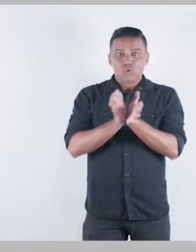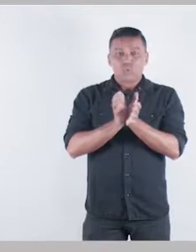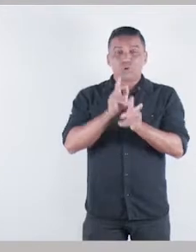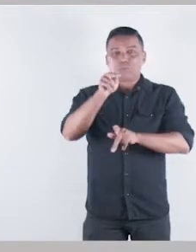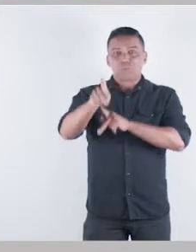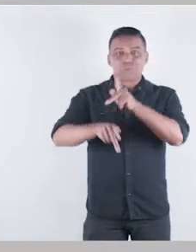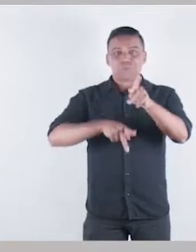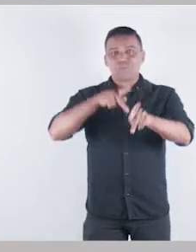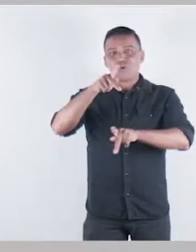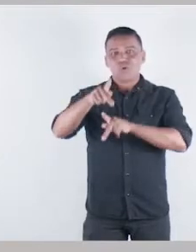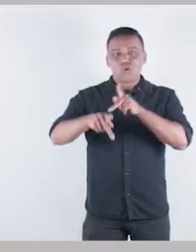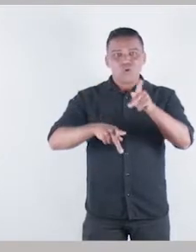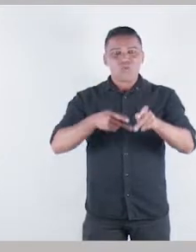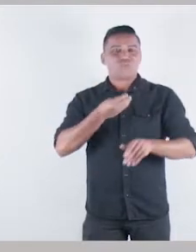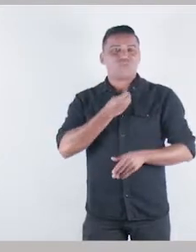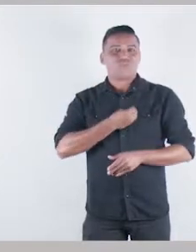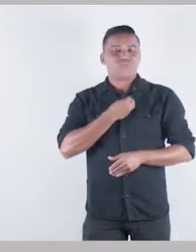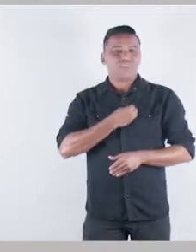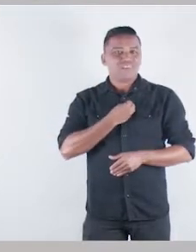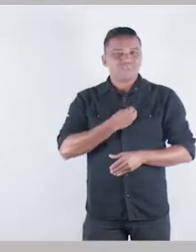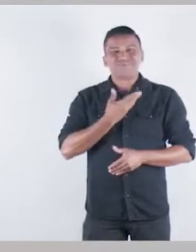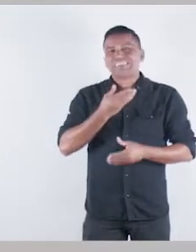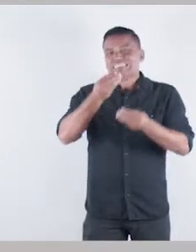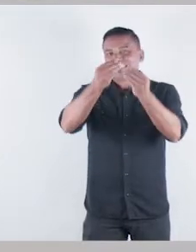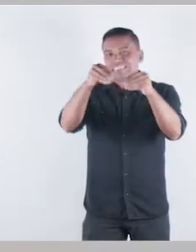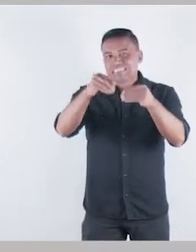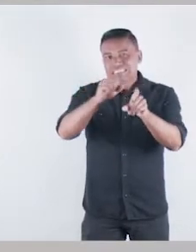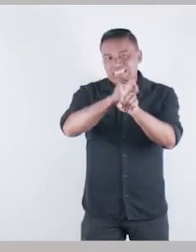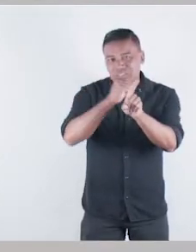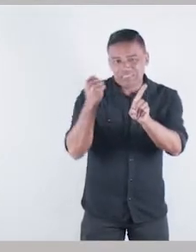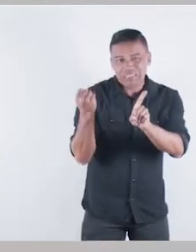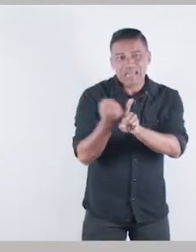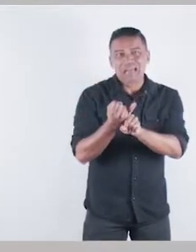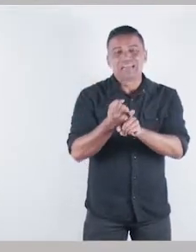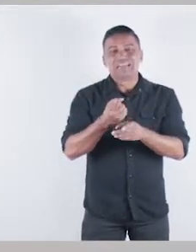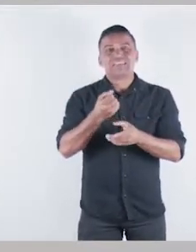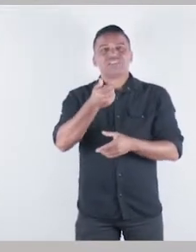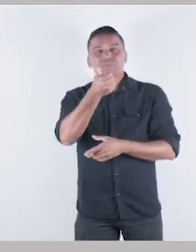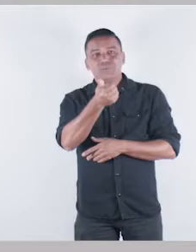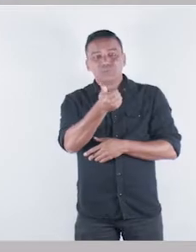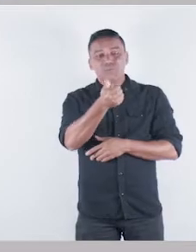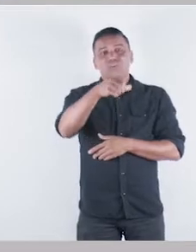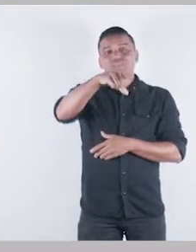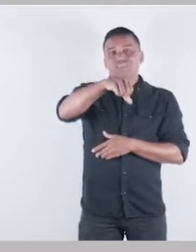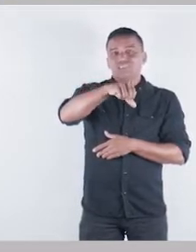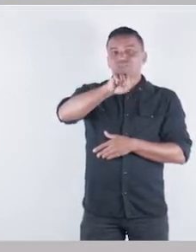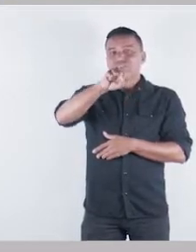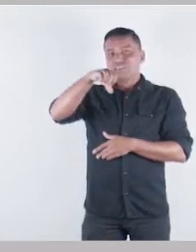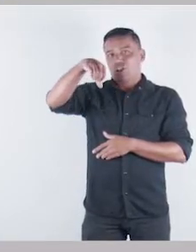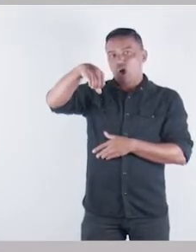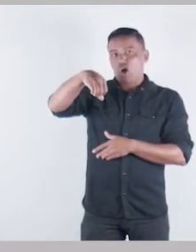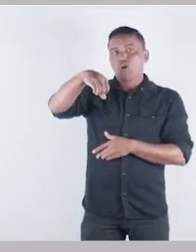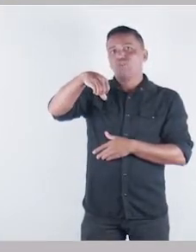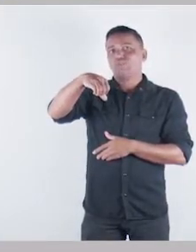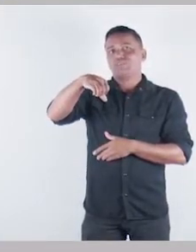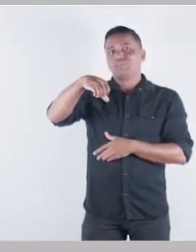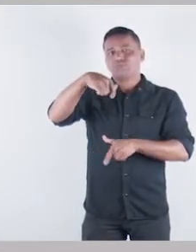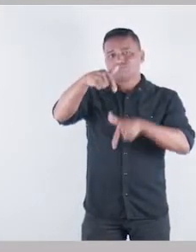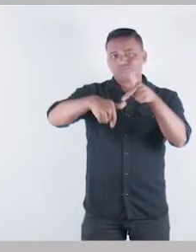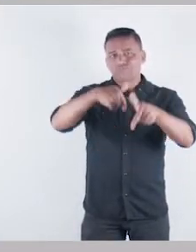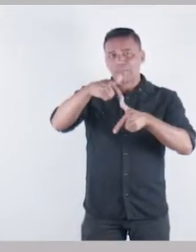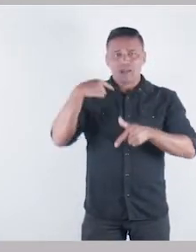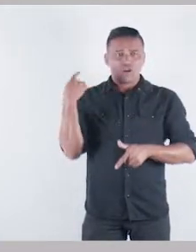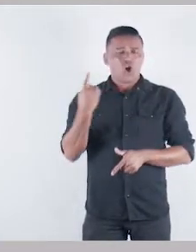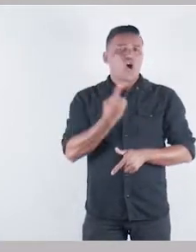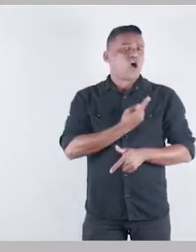que existe há mais de 30, foi fundada em 1989, e dentre as nossas campanhas, nós tivemos uma